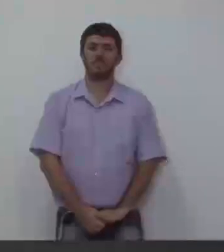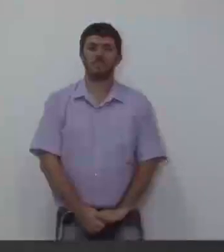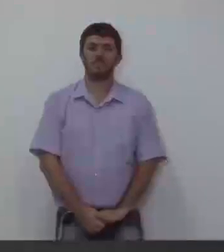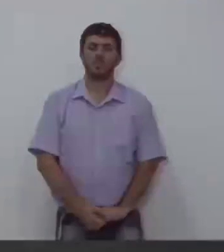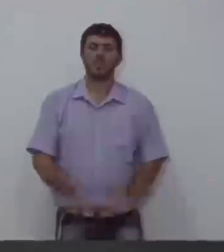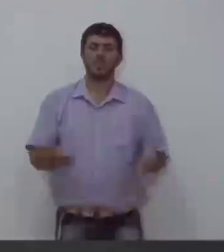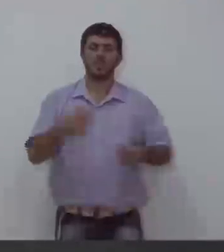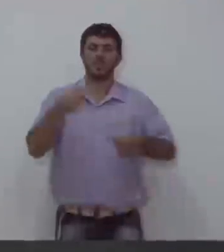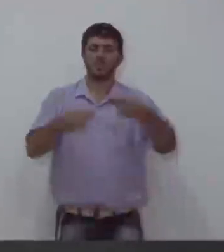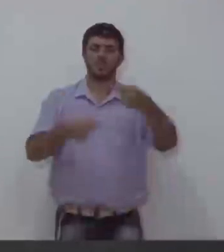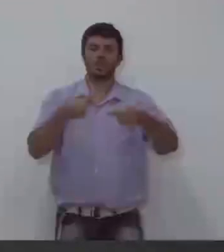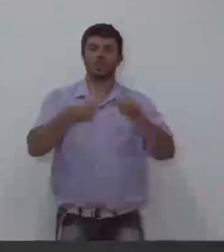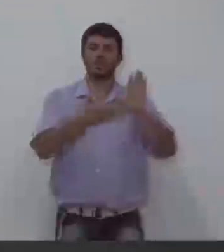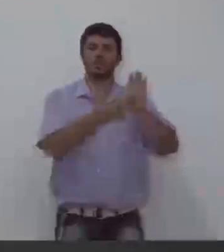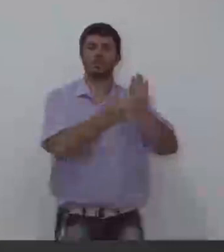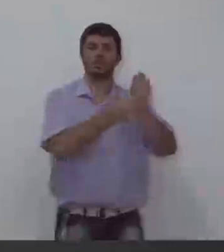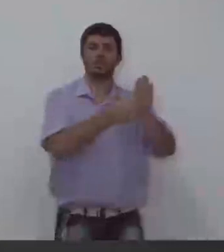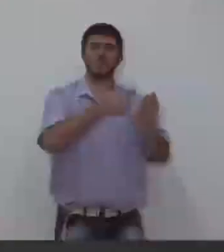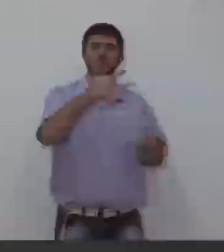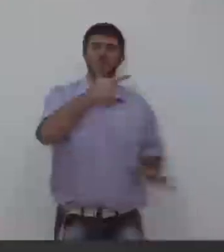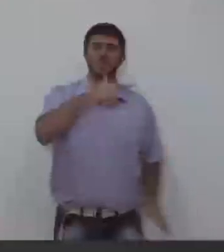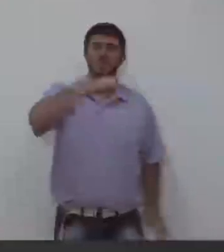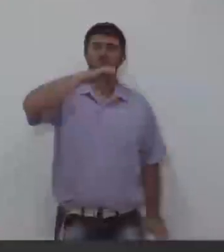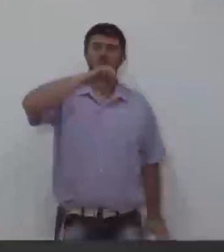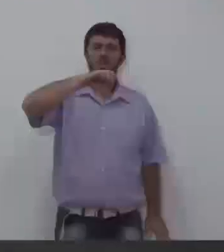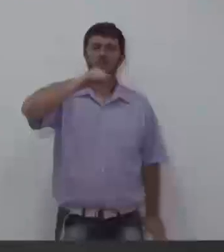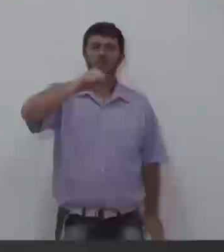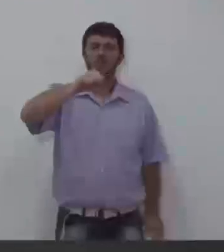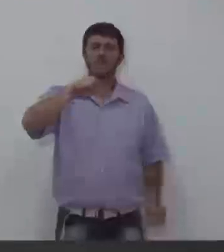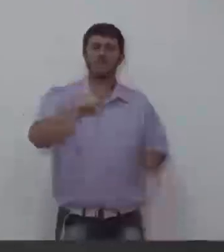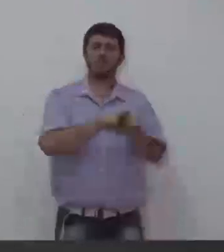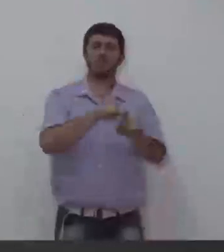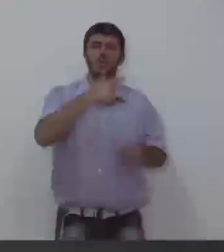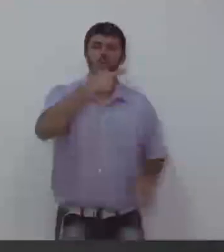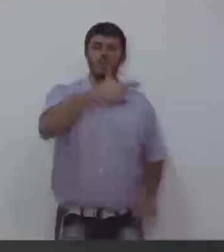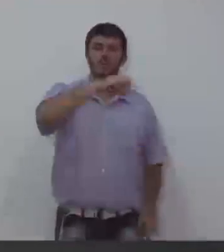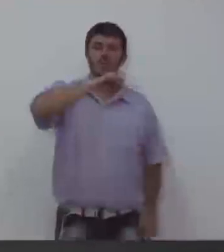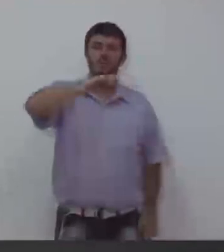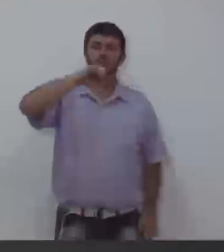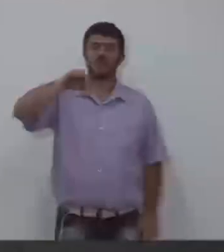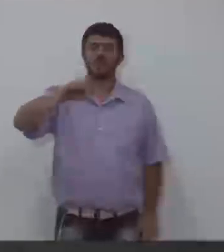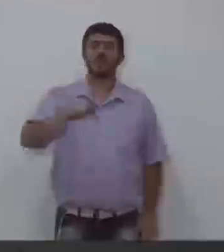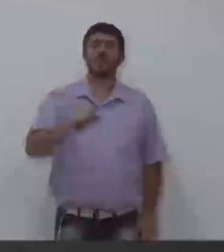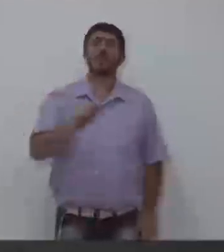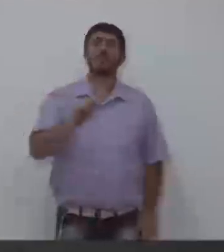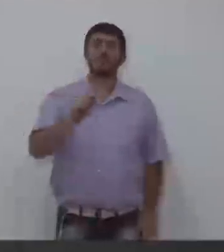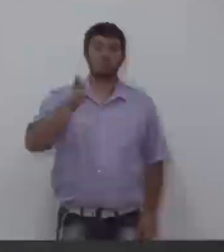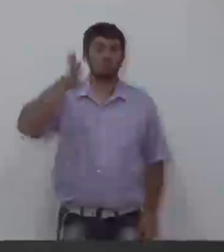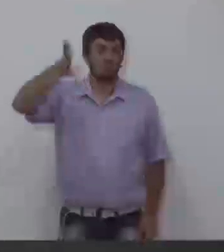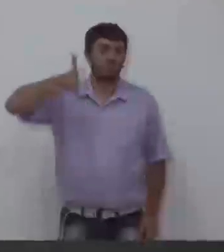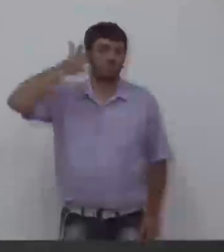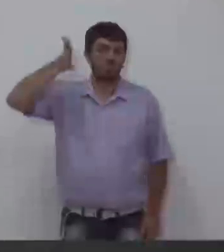Estão em discussão única as moções de número 298 e 299. Peço a palavra, senhor presidente. Tem a palavra, vereador.